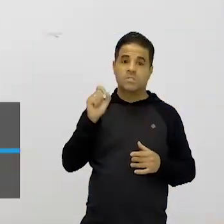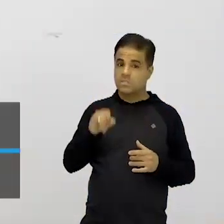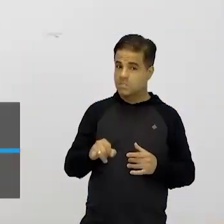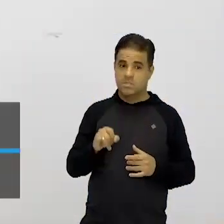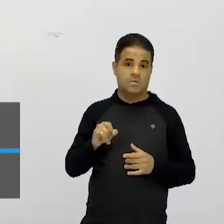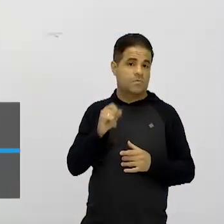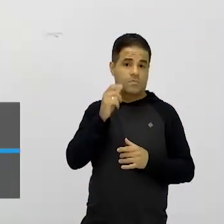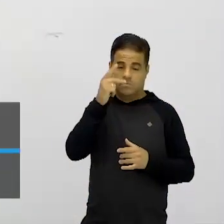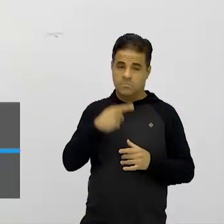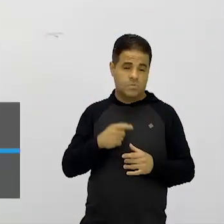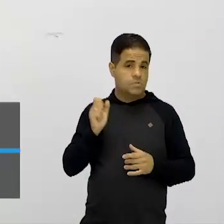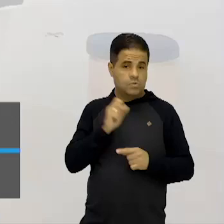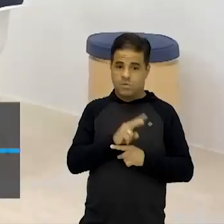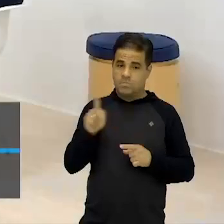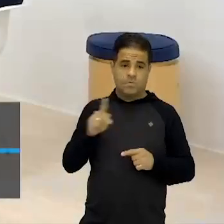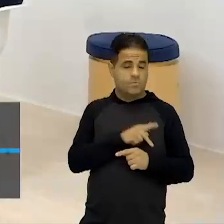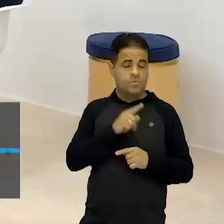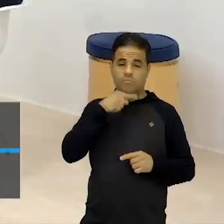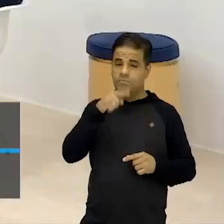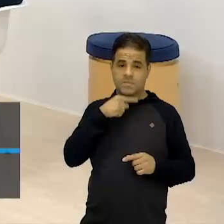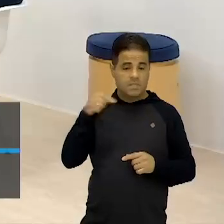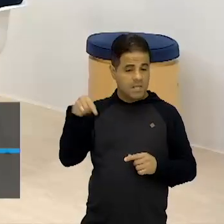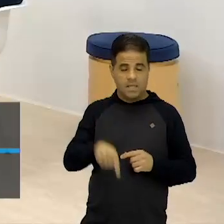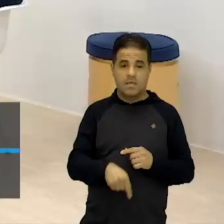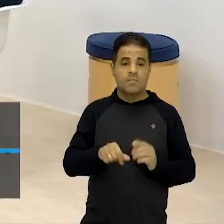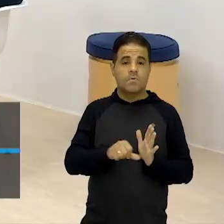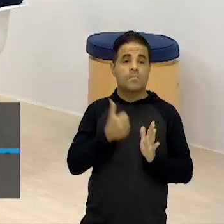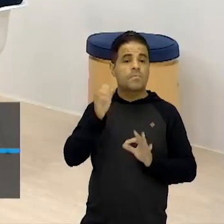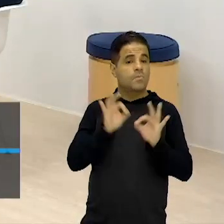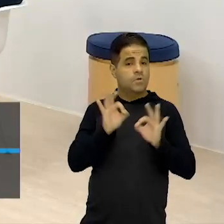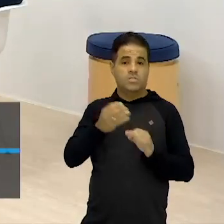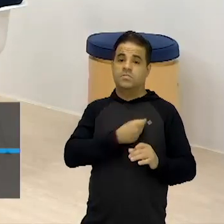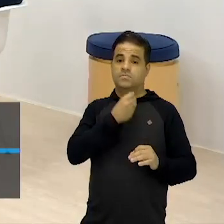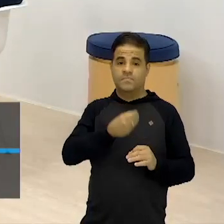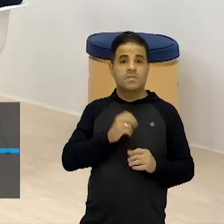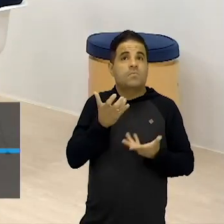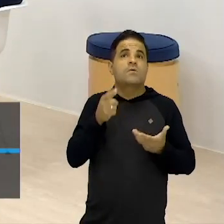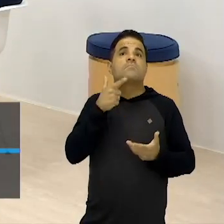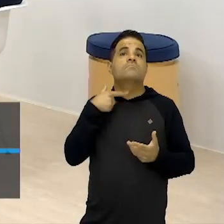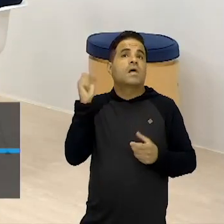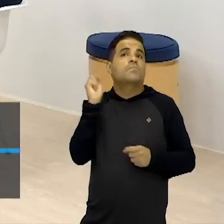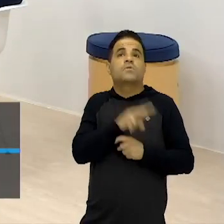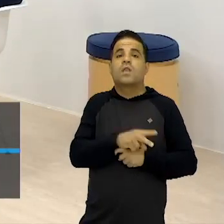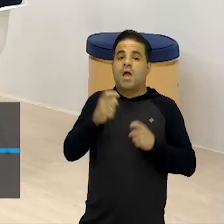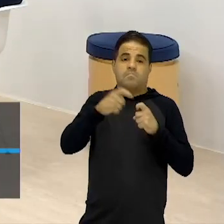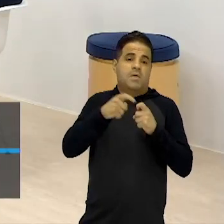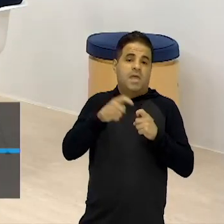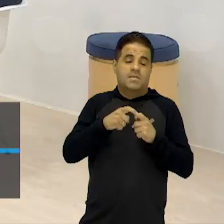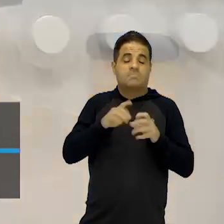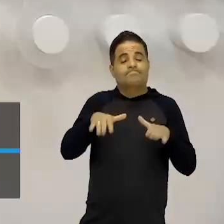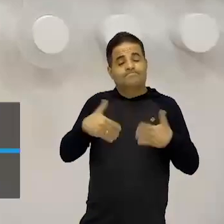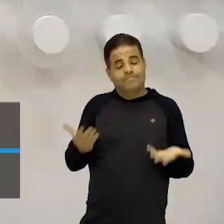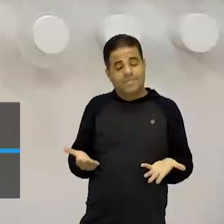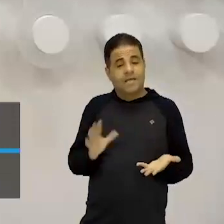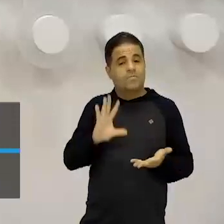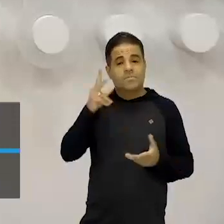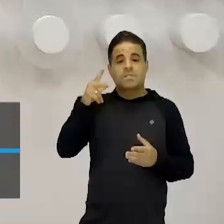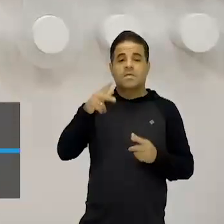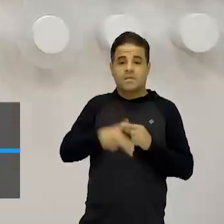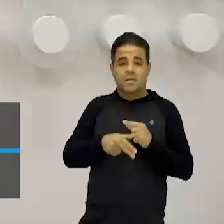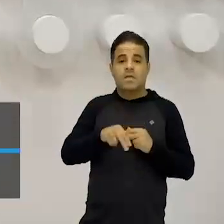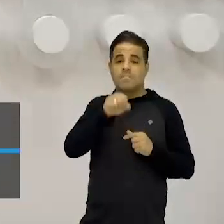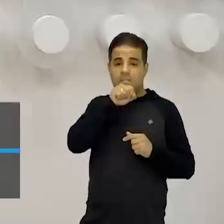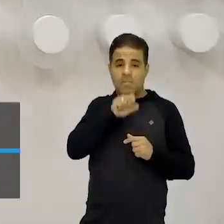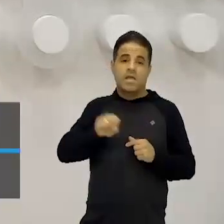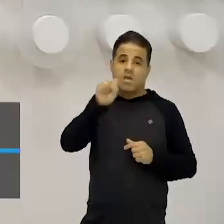hoje, tá vendo? Porque o meu primeiro projeto de vida era ser médica. E aí eu tive esse sonho interrompido devido a minha mãe ser